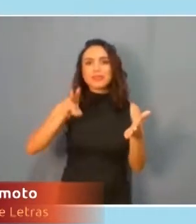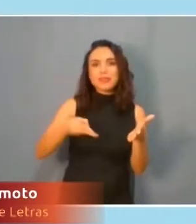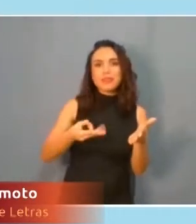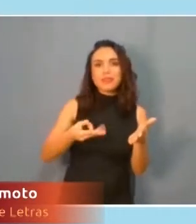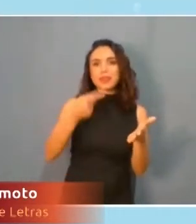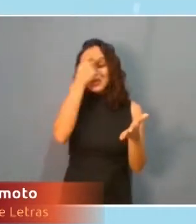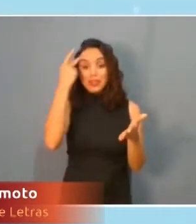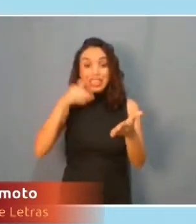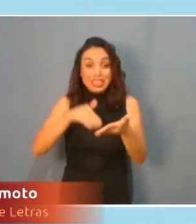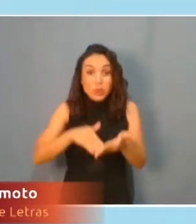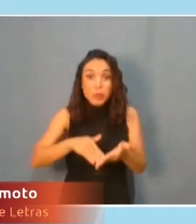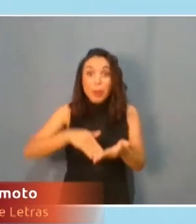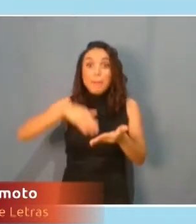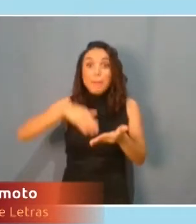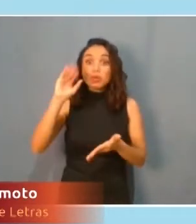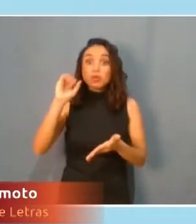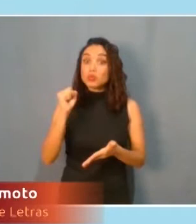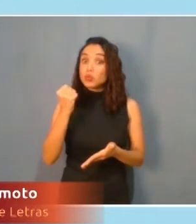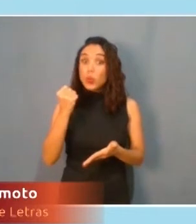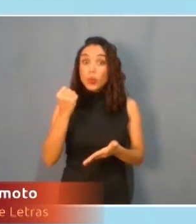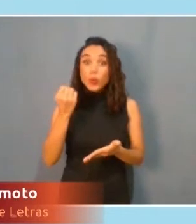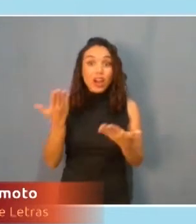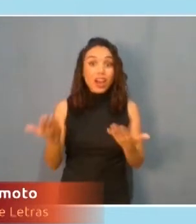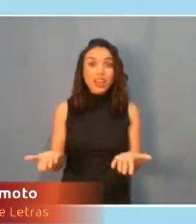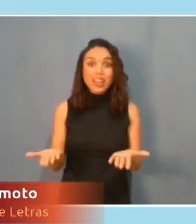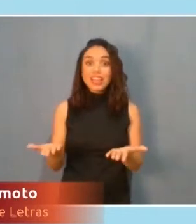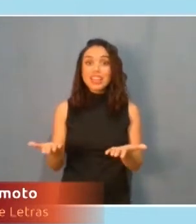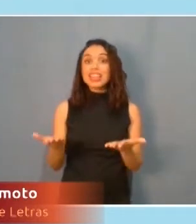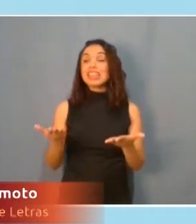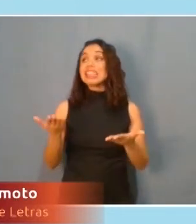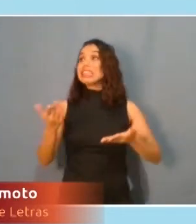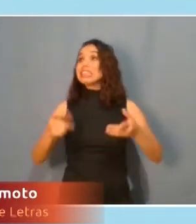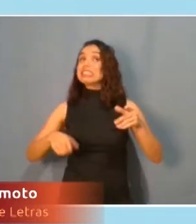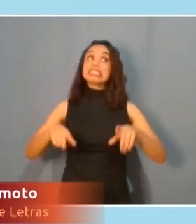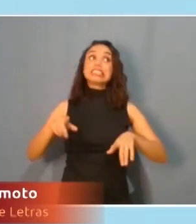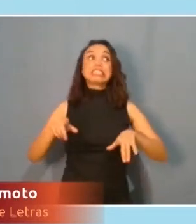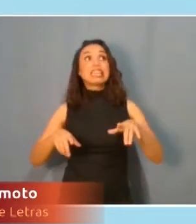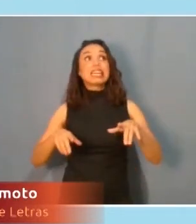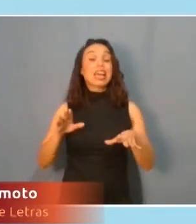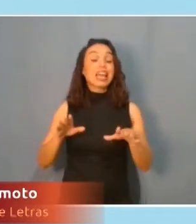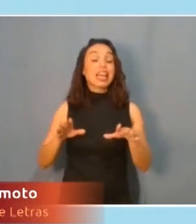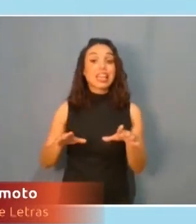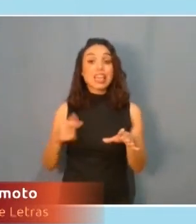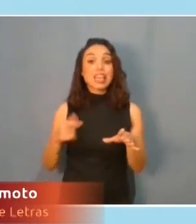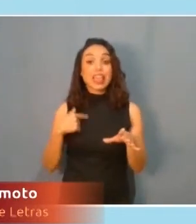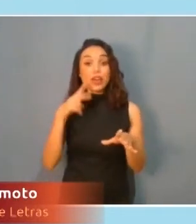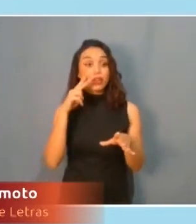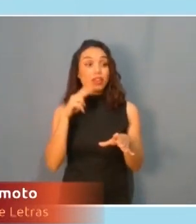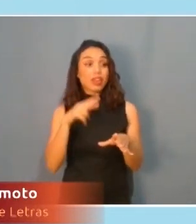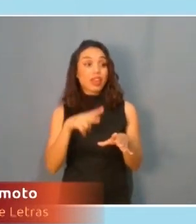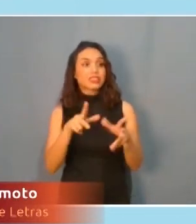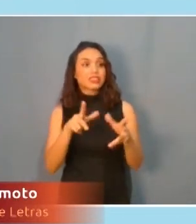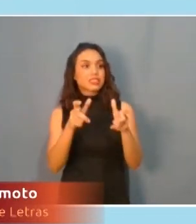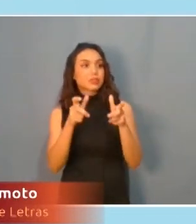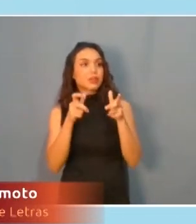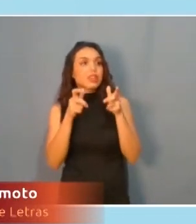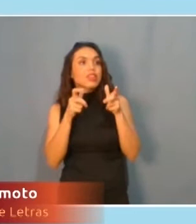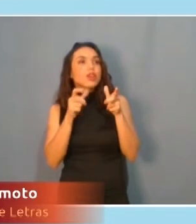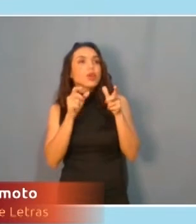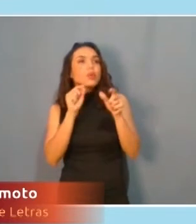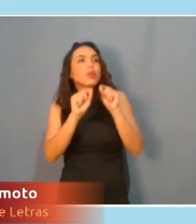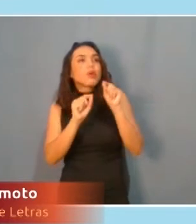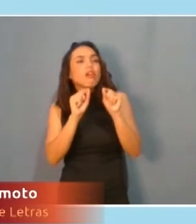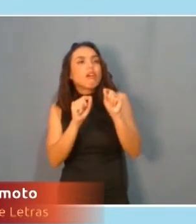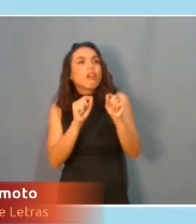muito maior. E, muitas vezes, quando eu estou fazendo algumas... falas, ou então